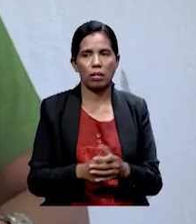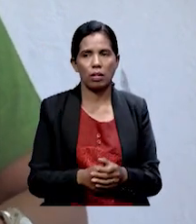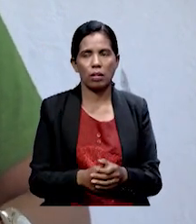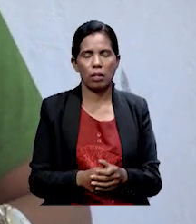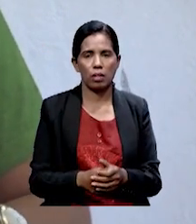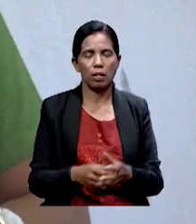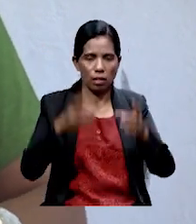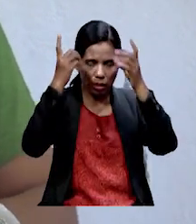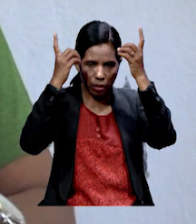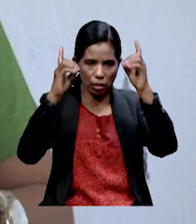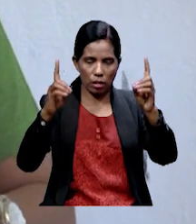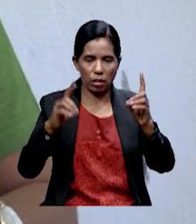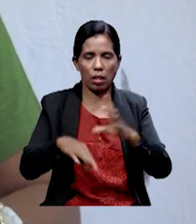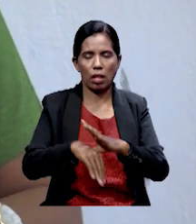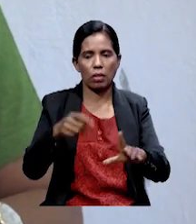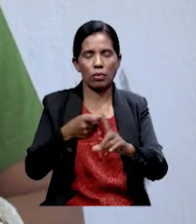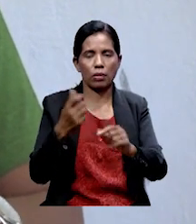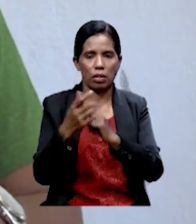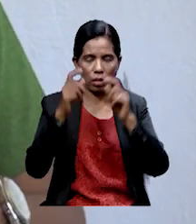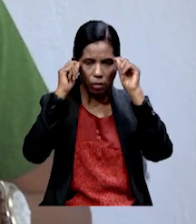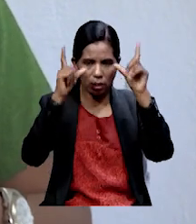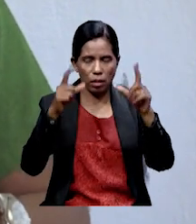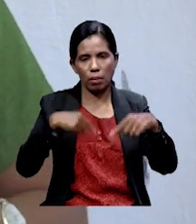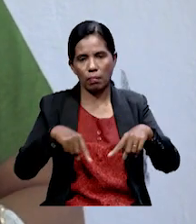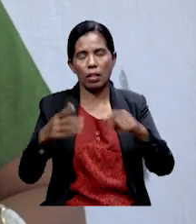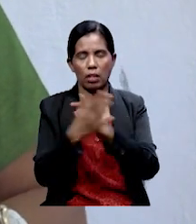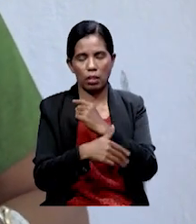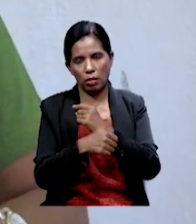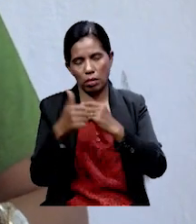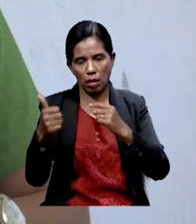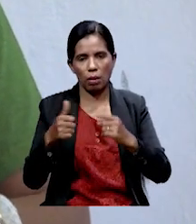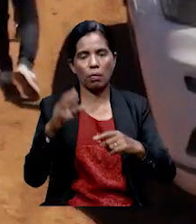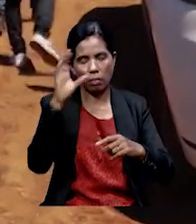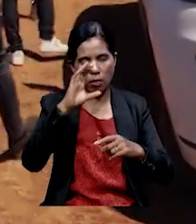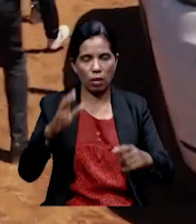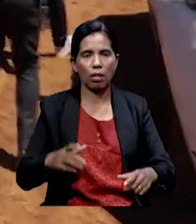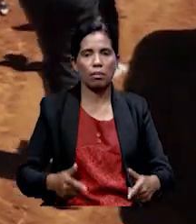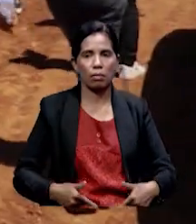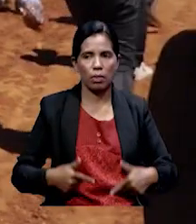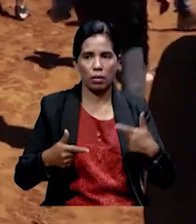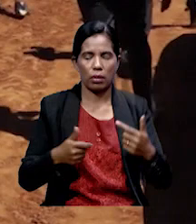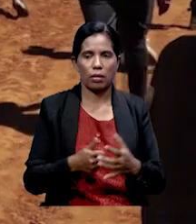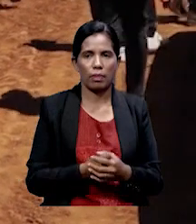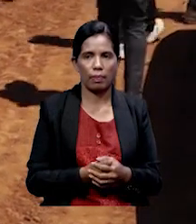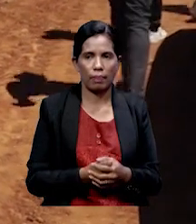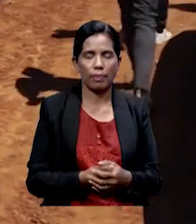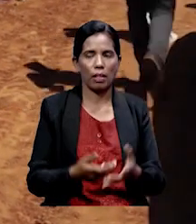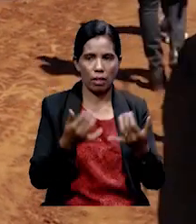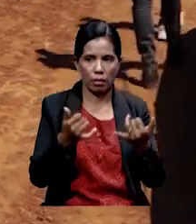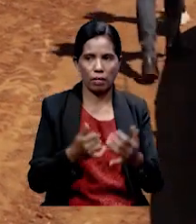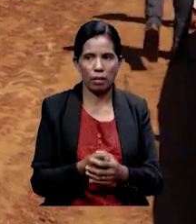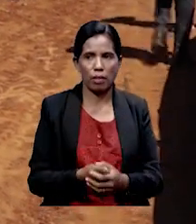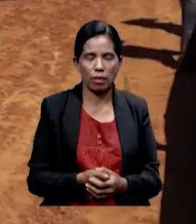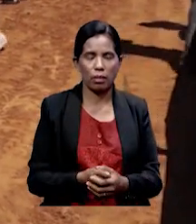sai husine sira tam sira buka moris de clio a me bater se amne rain do que a meter se amne rain. Agora, no